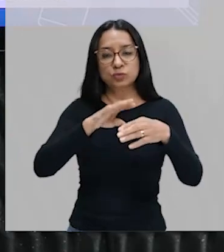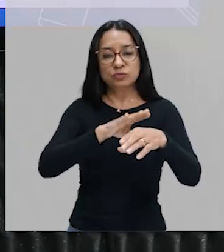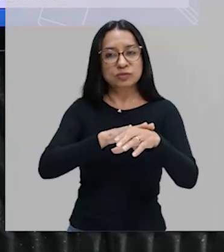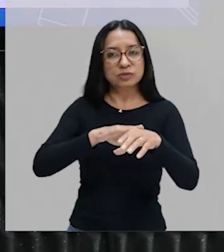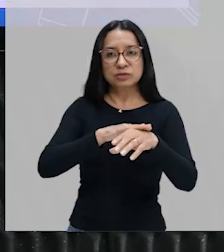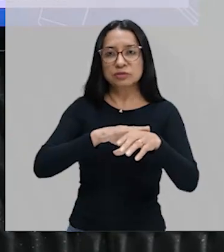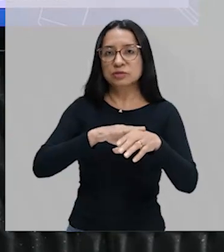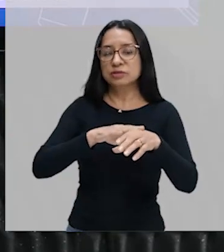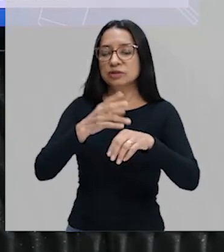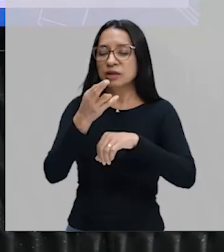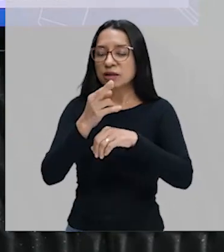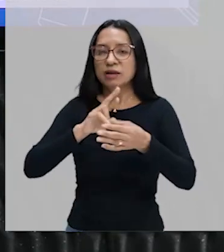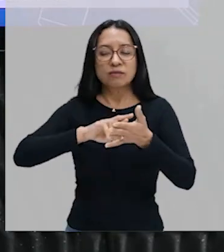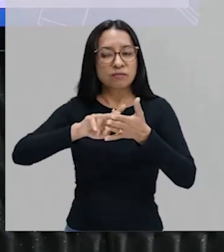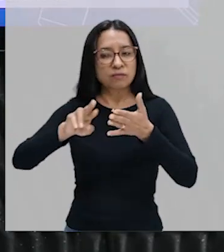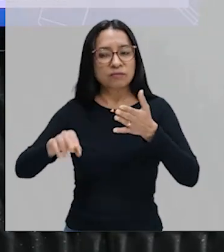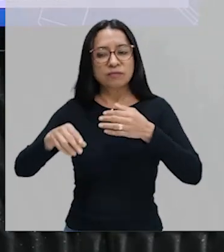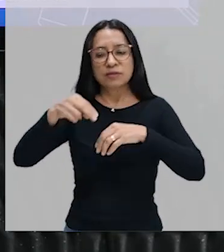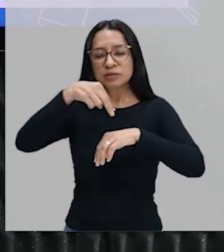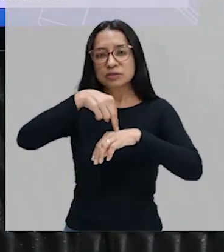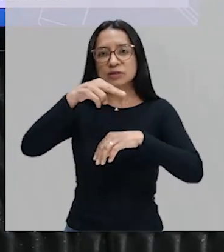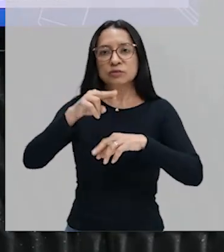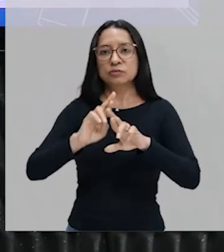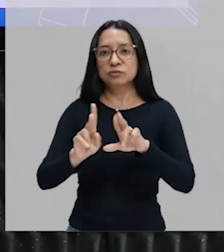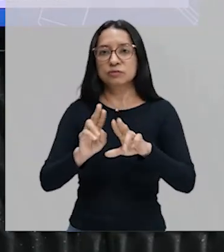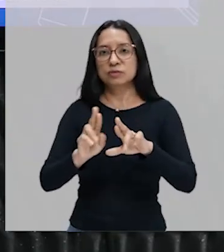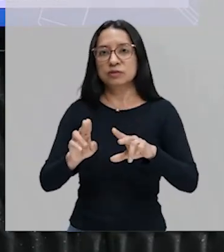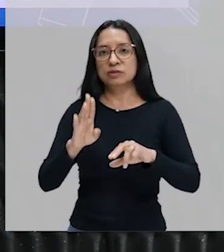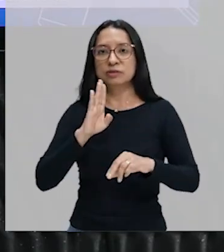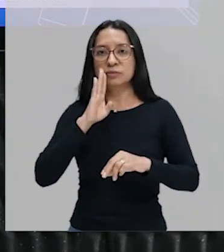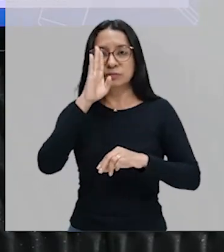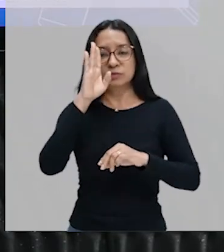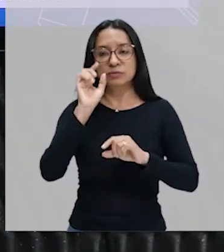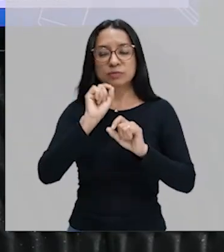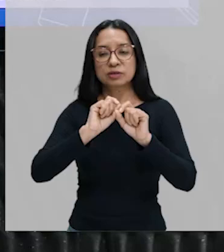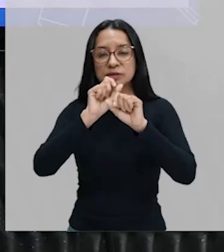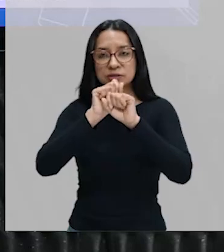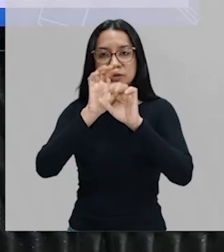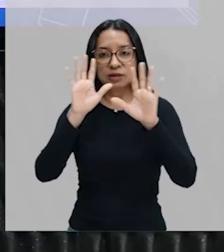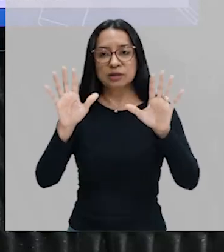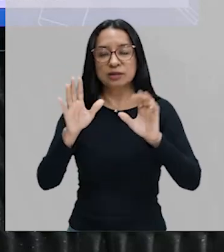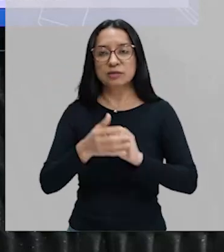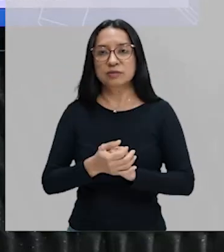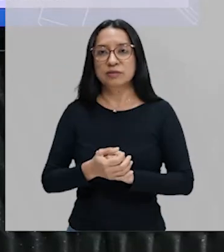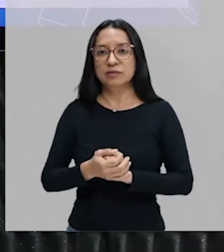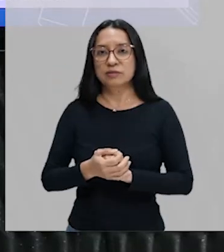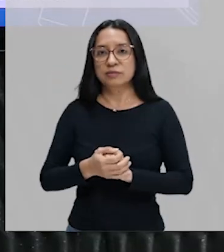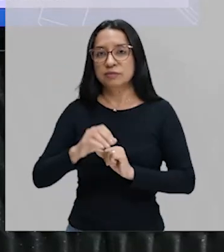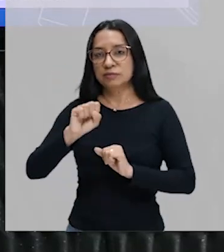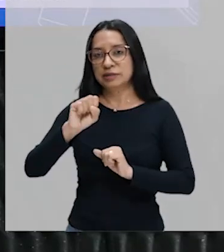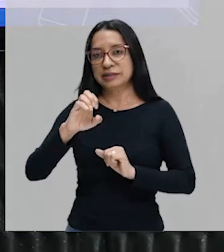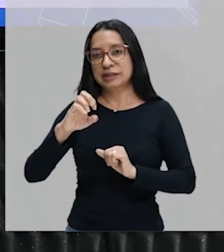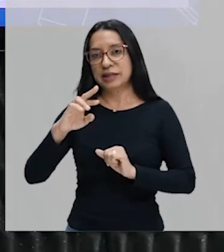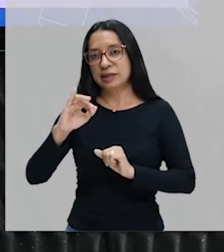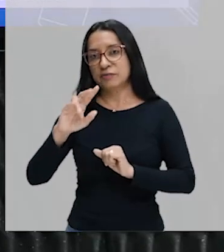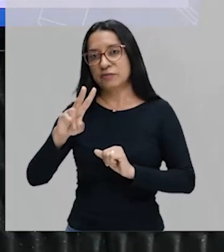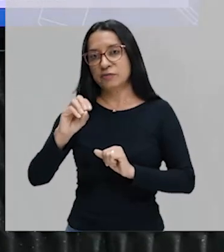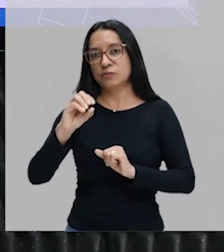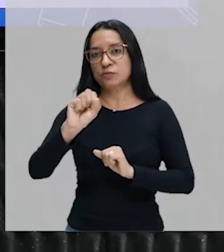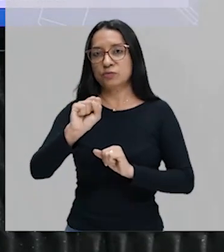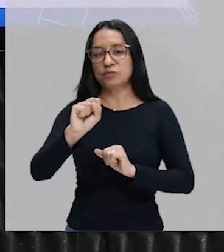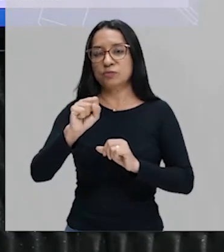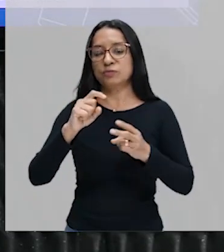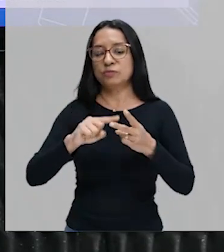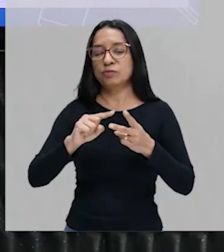várias nações diferentes. E as principais ali, que ficou muito claro, eram os ditos sérvios, de um lado, tu